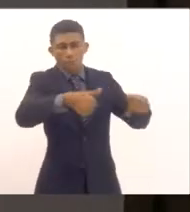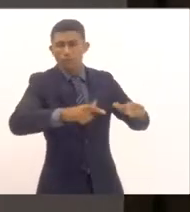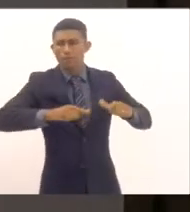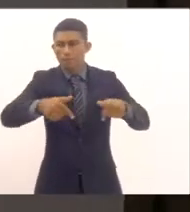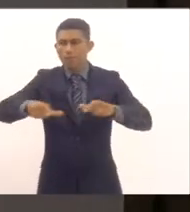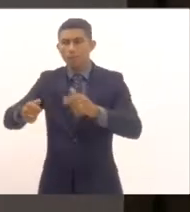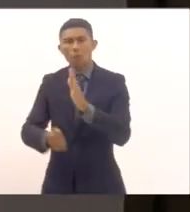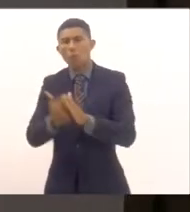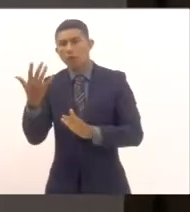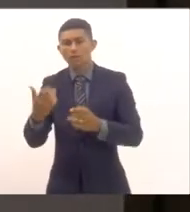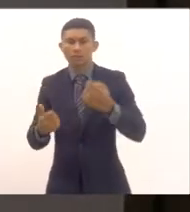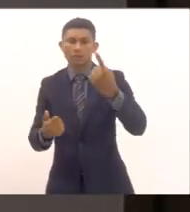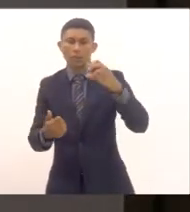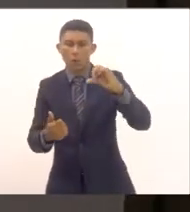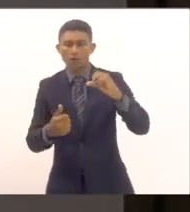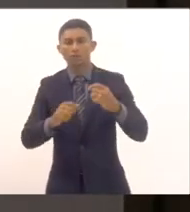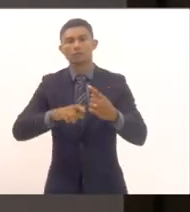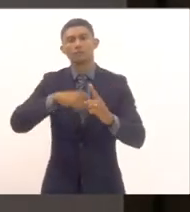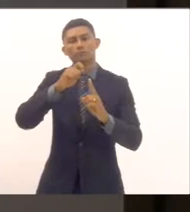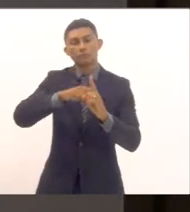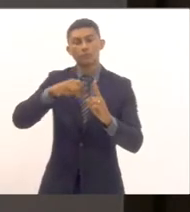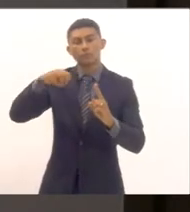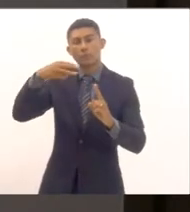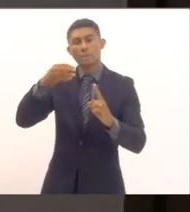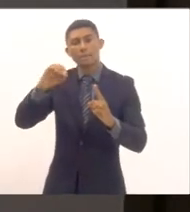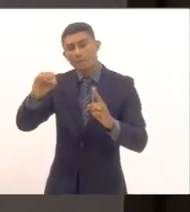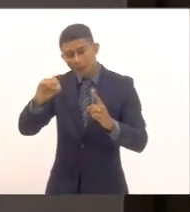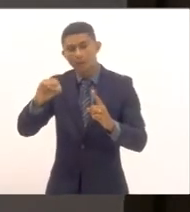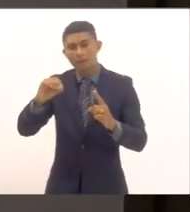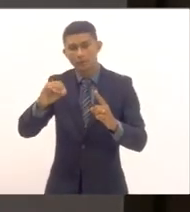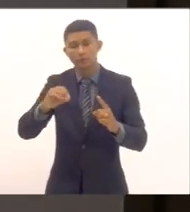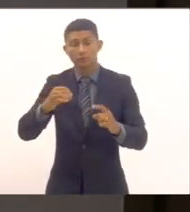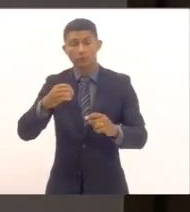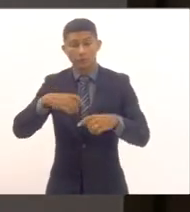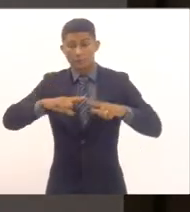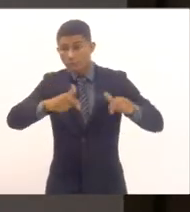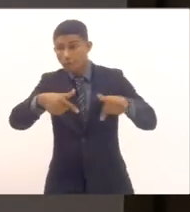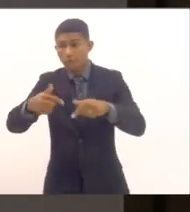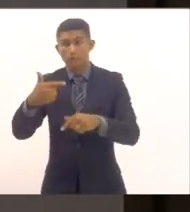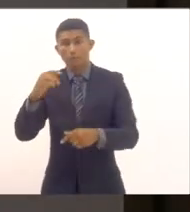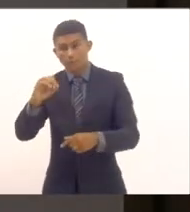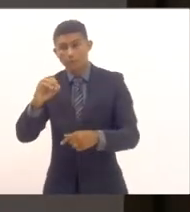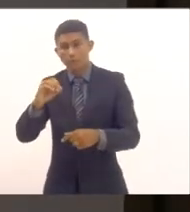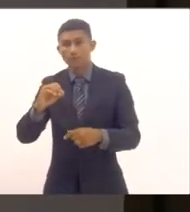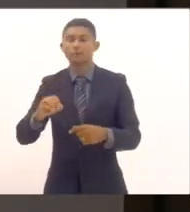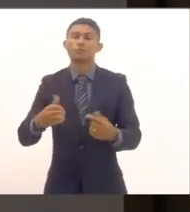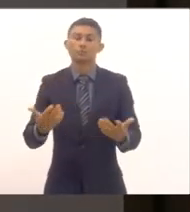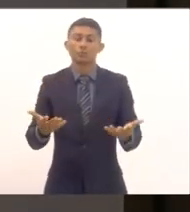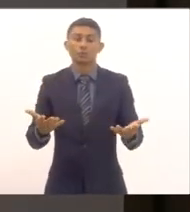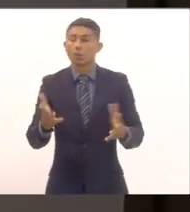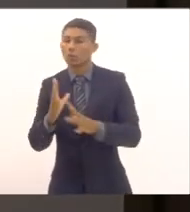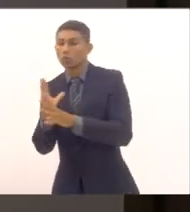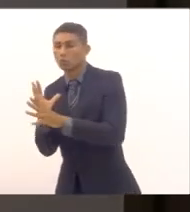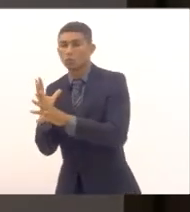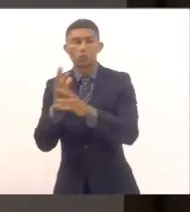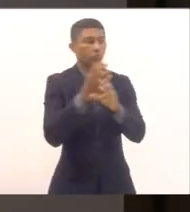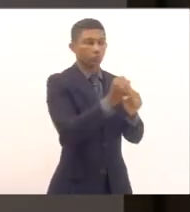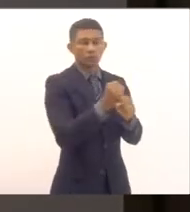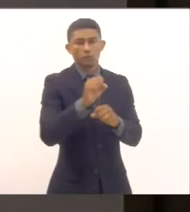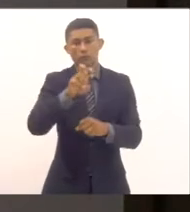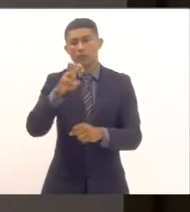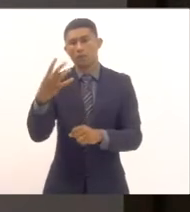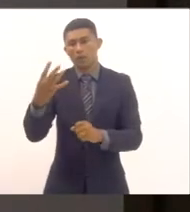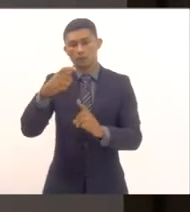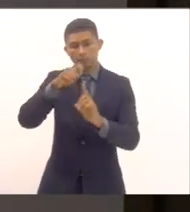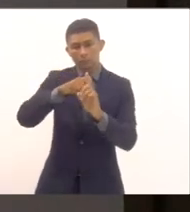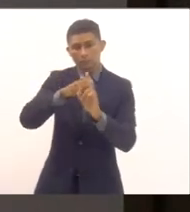Maio 20 operações e junho 15 operações totalizando 54 operações nesses três meses que